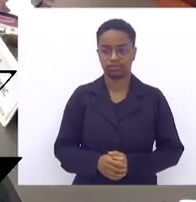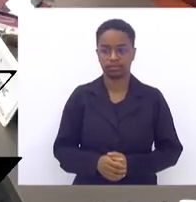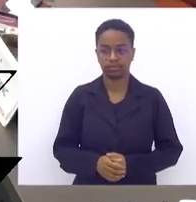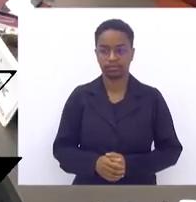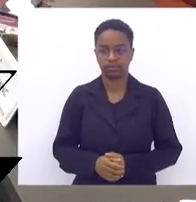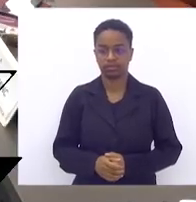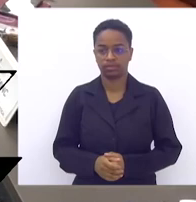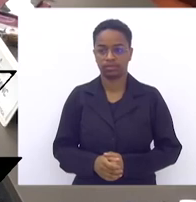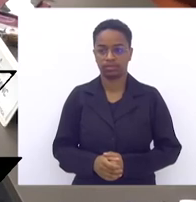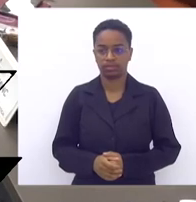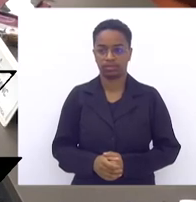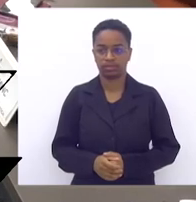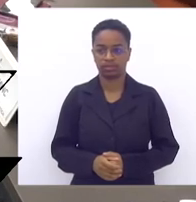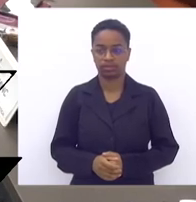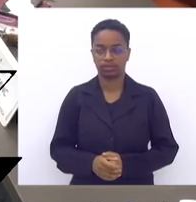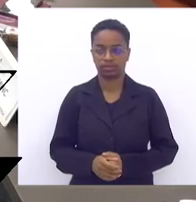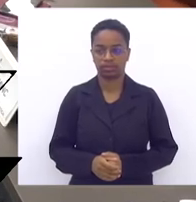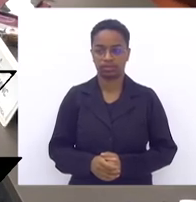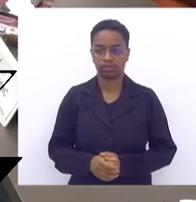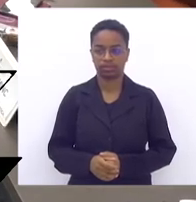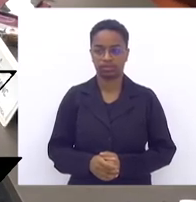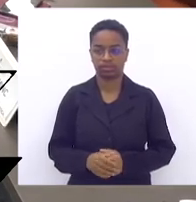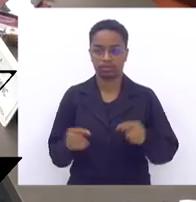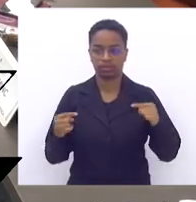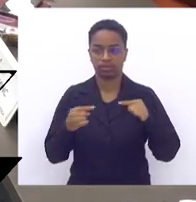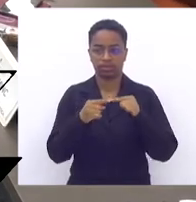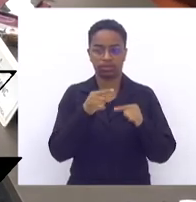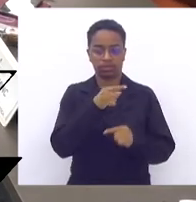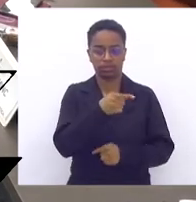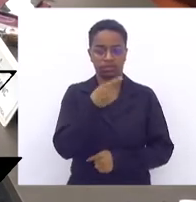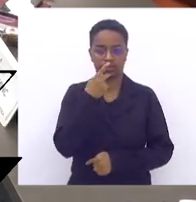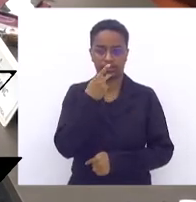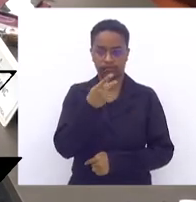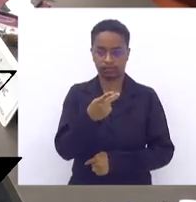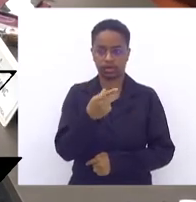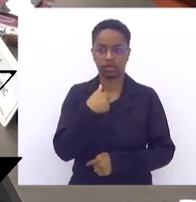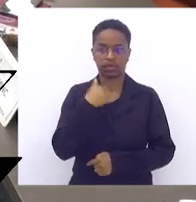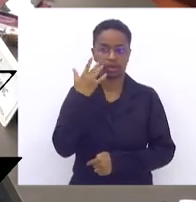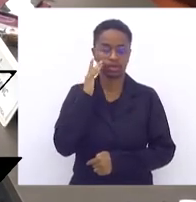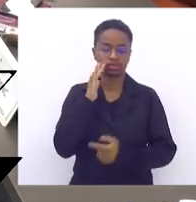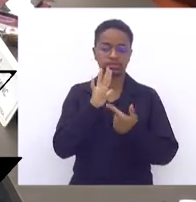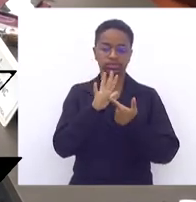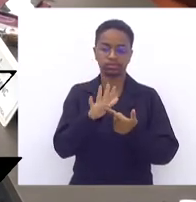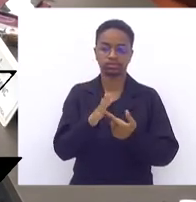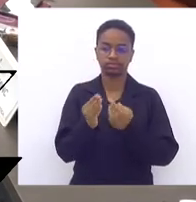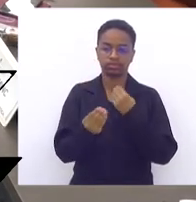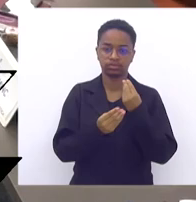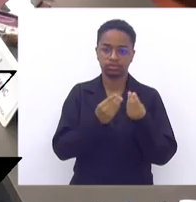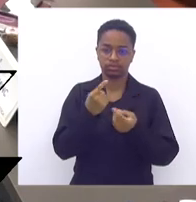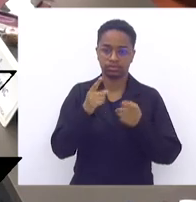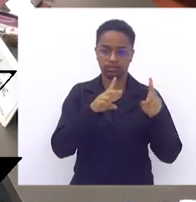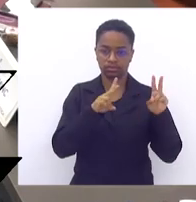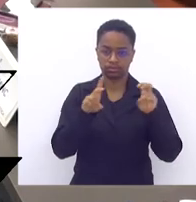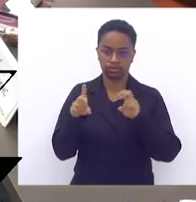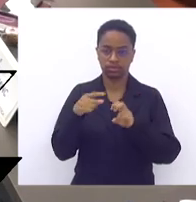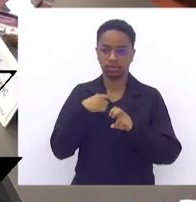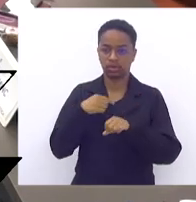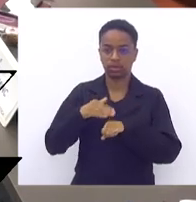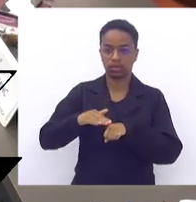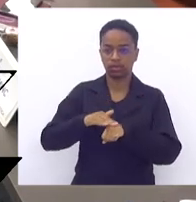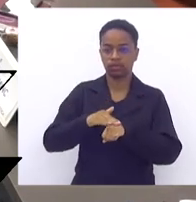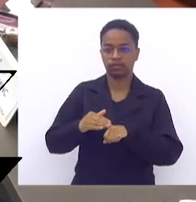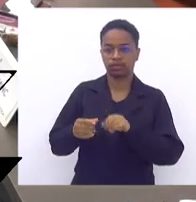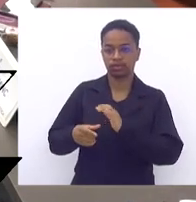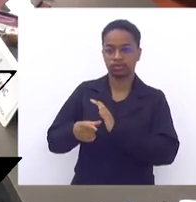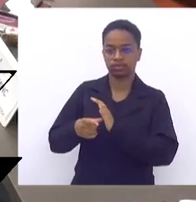Com base no que o deputado Luiz Paulo fala, acho que traz luz aqui a questão. Na verdade, eu tive uma conversa até posterior, não tinha tido até